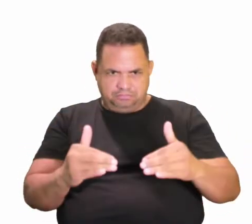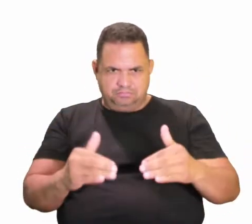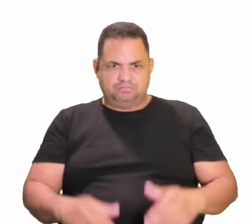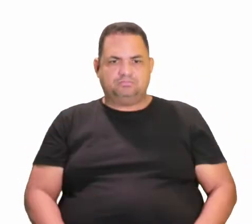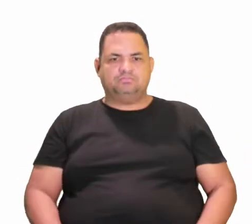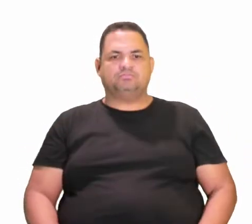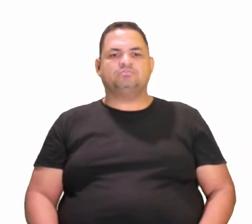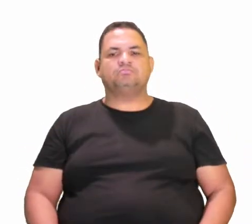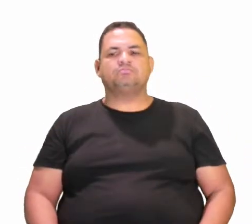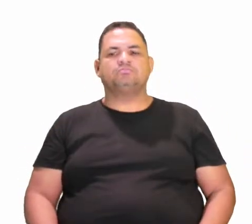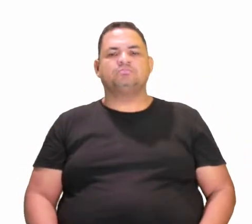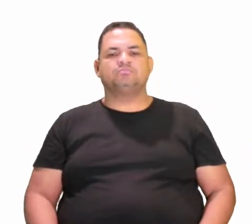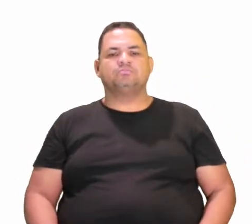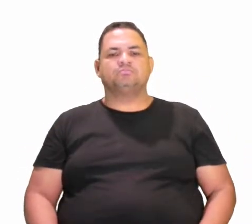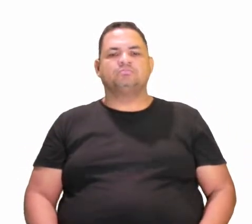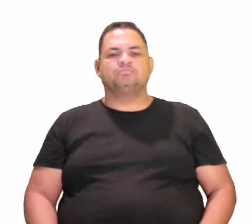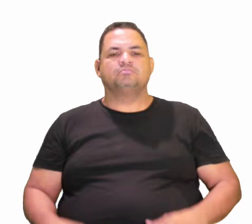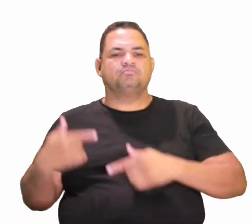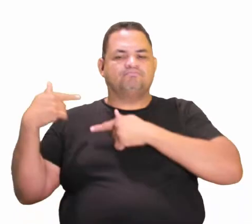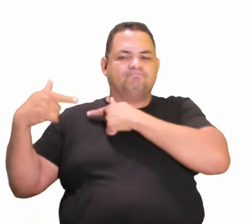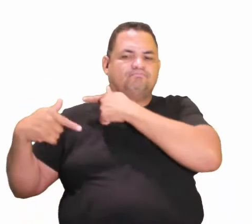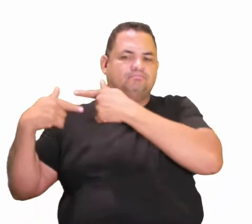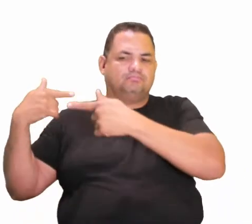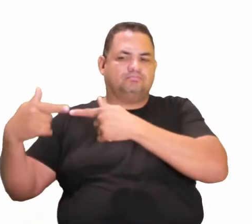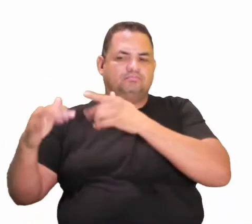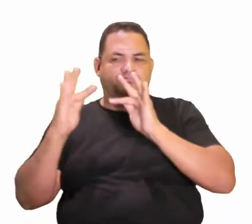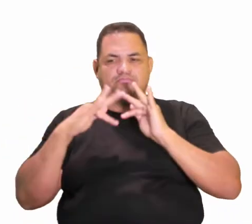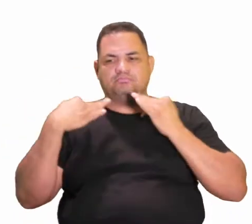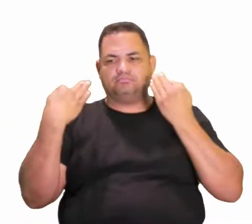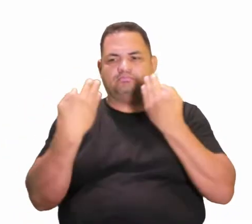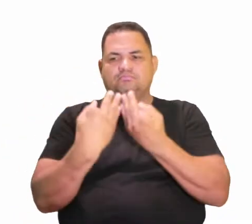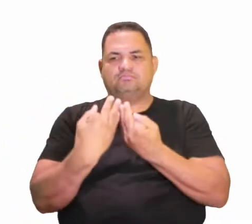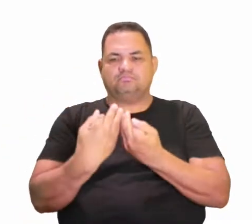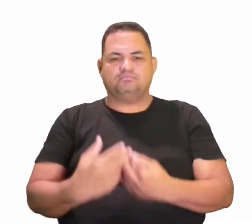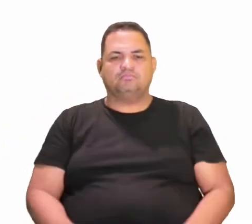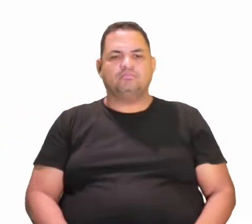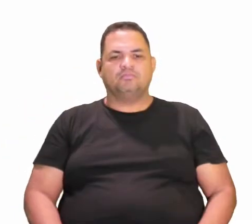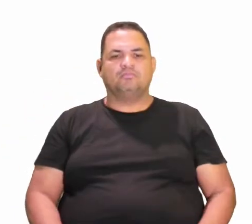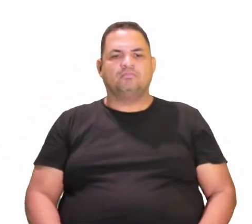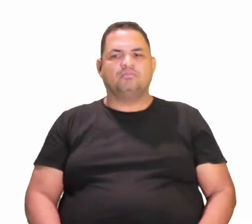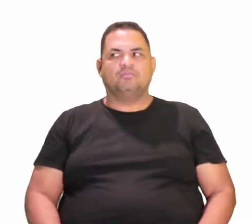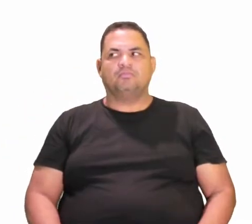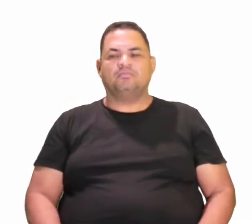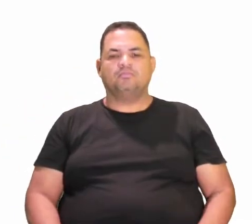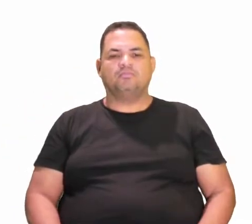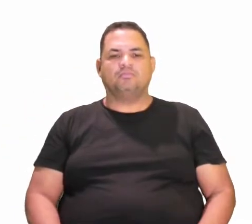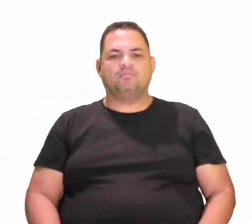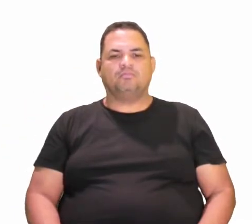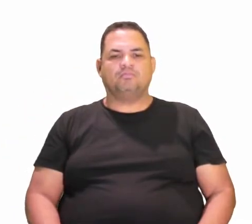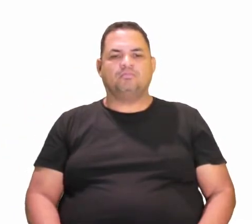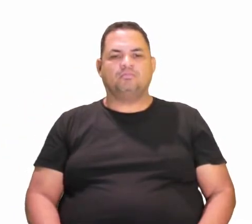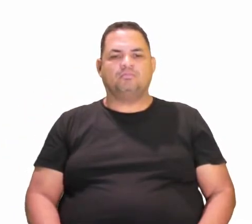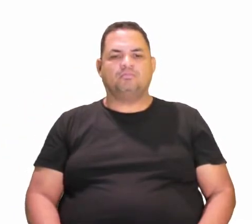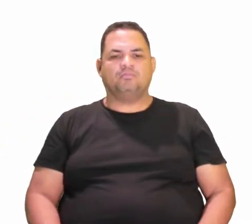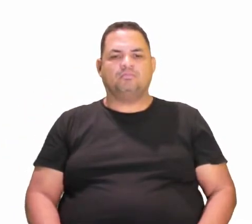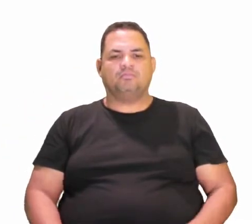Family traditions, tradições familiares. O que mais?